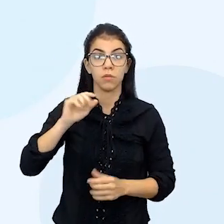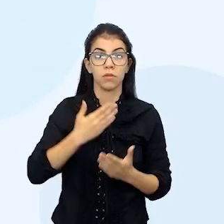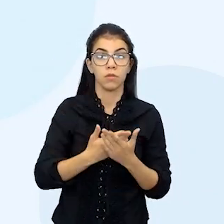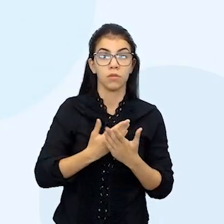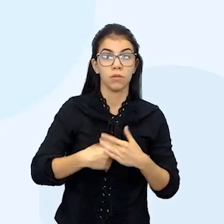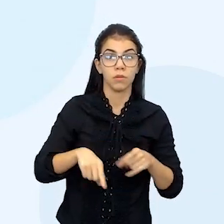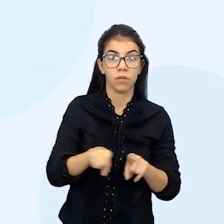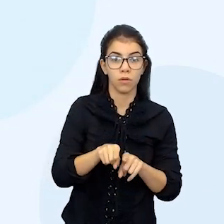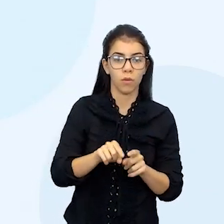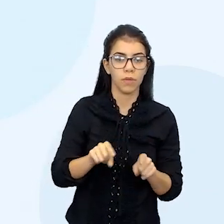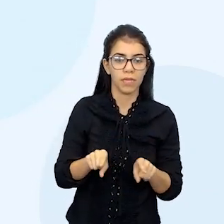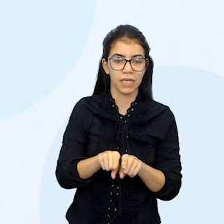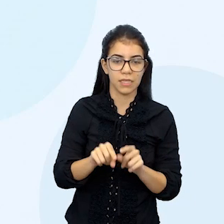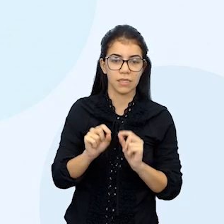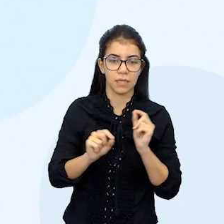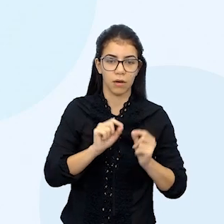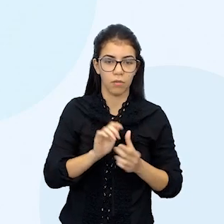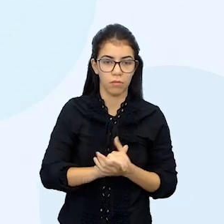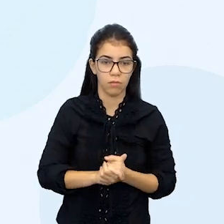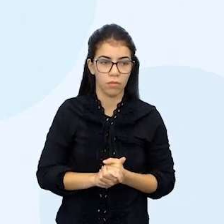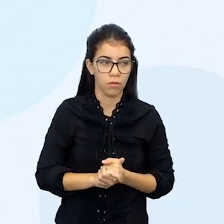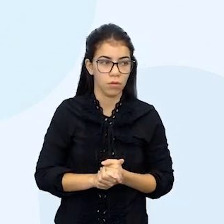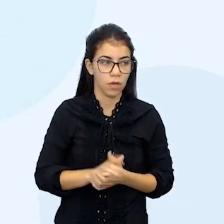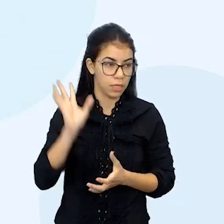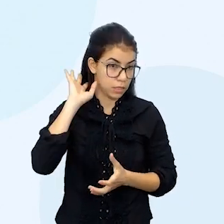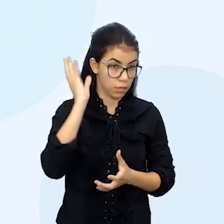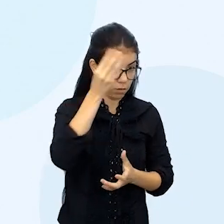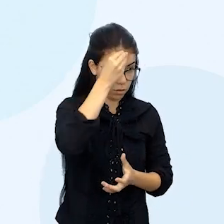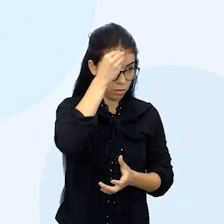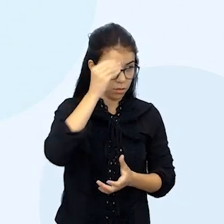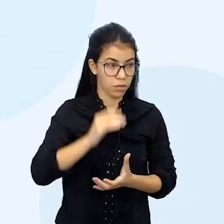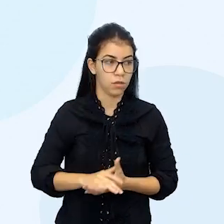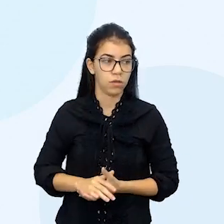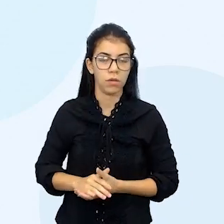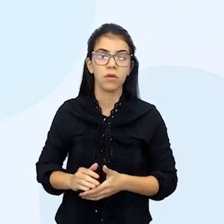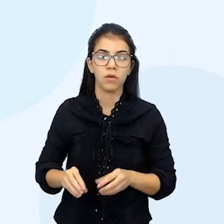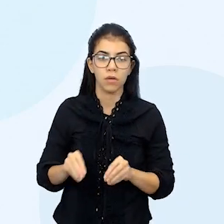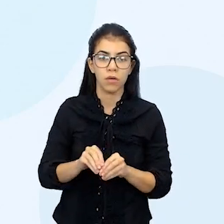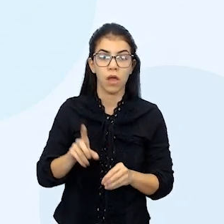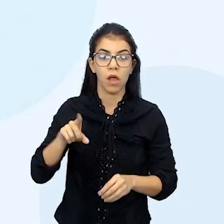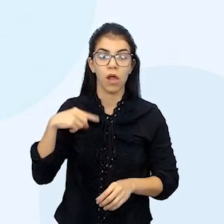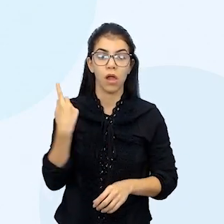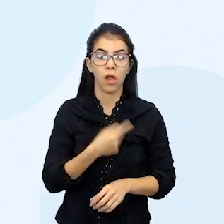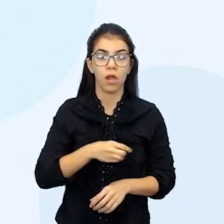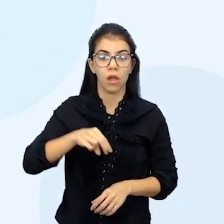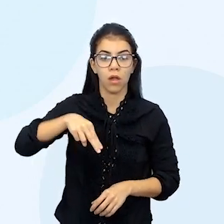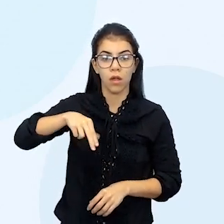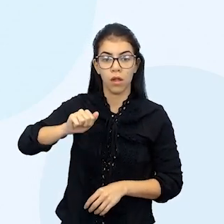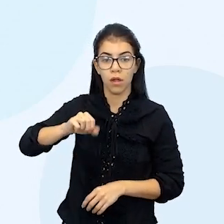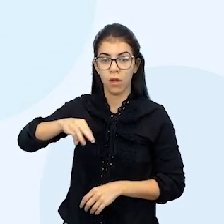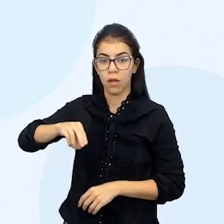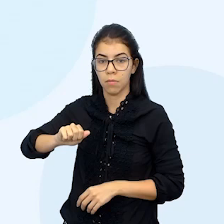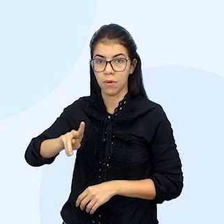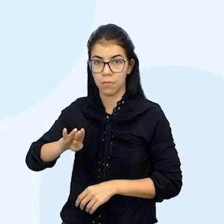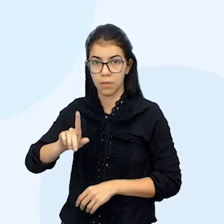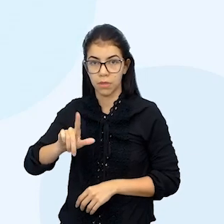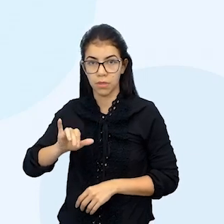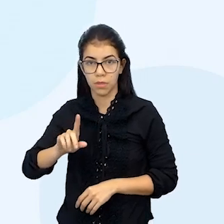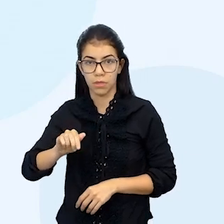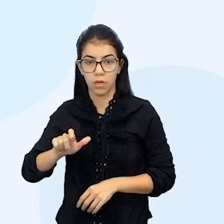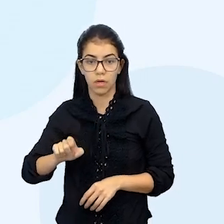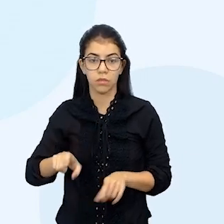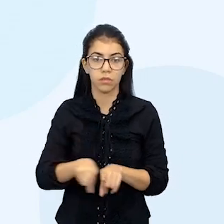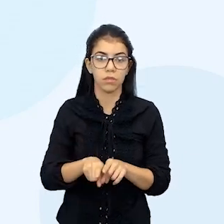gente prepara essas aulas. Bom, e hoje a gente quer focar na amabilidade, que é essa coluna verde que a gente vê